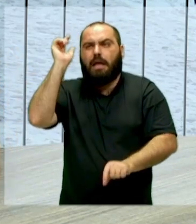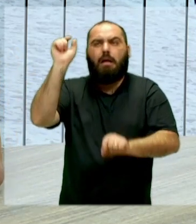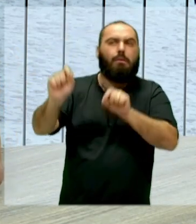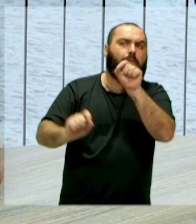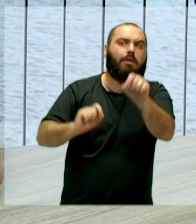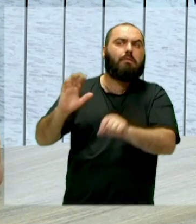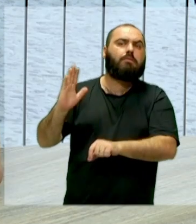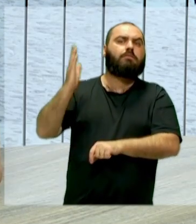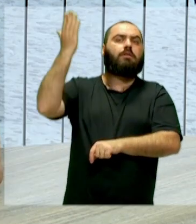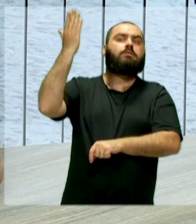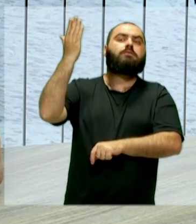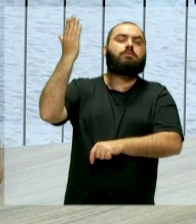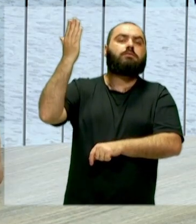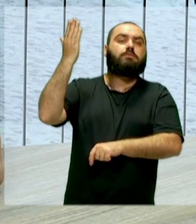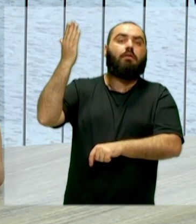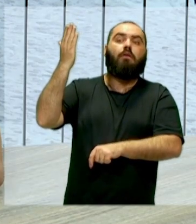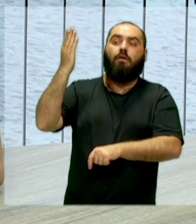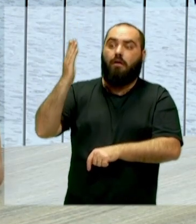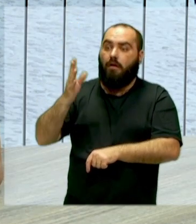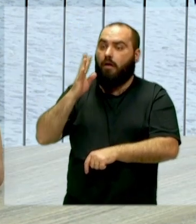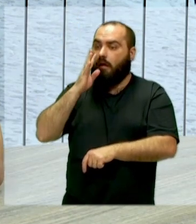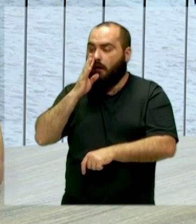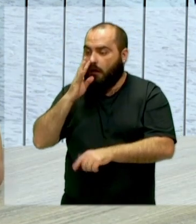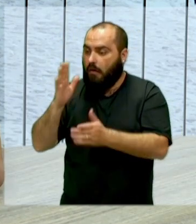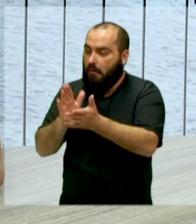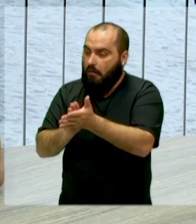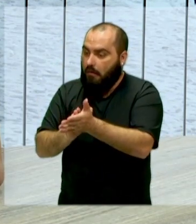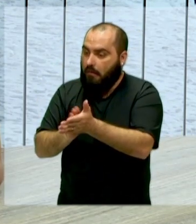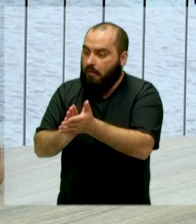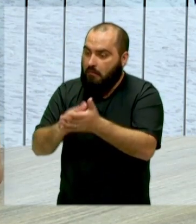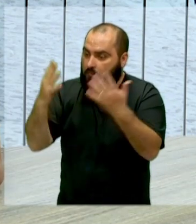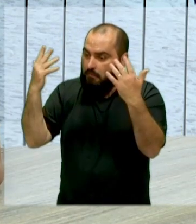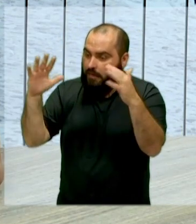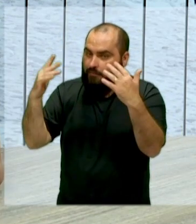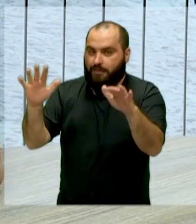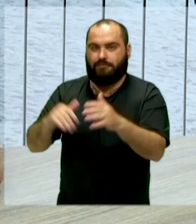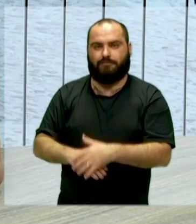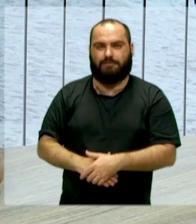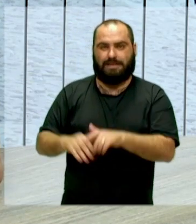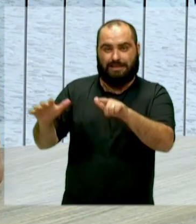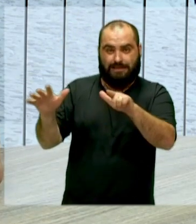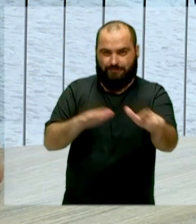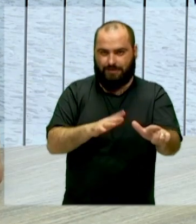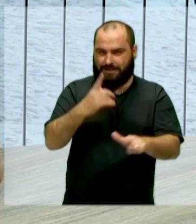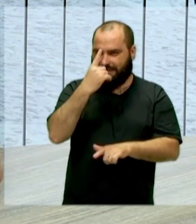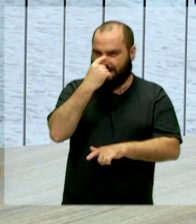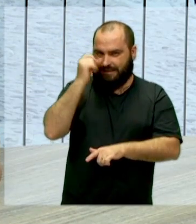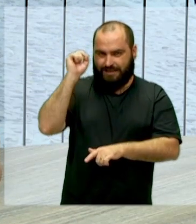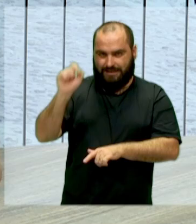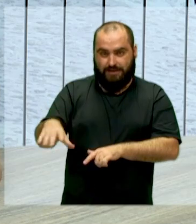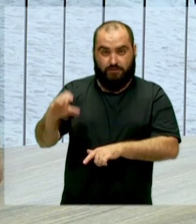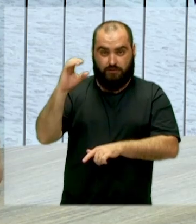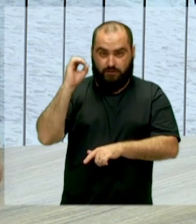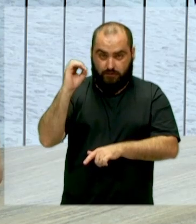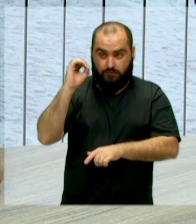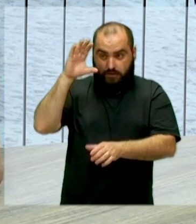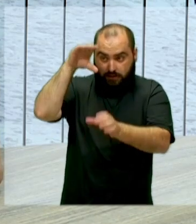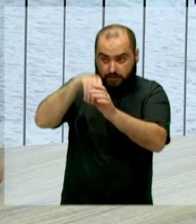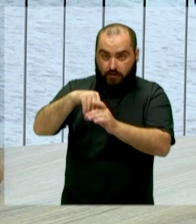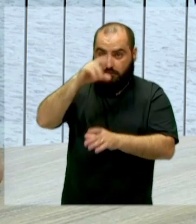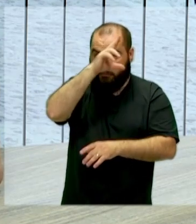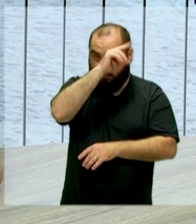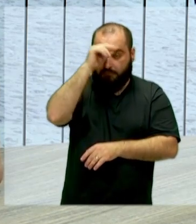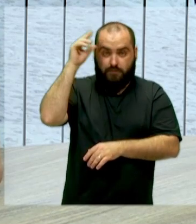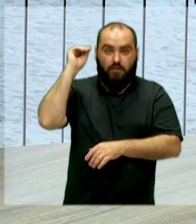ano e enaltecer Então mas assim o o grande case da semana Lixo Zero dentro da da né do setor público é o